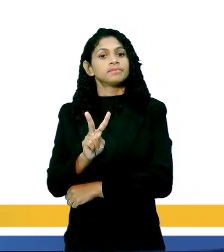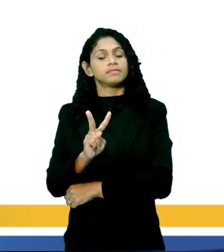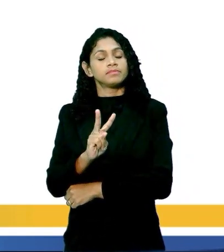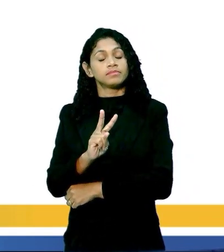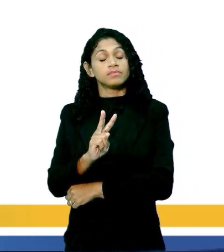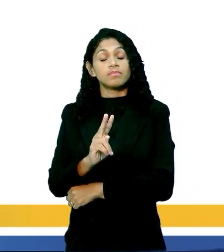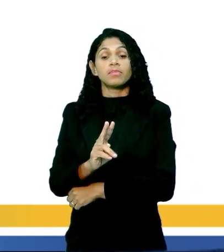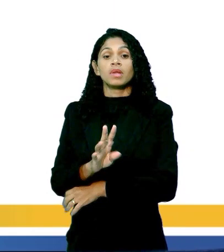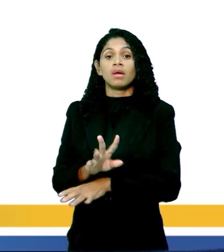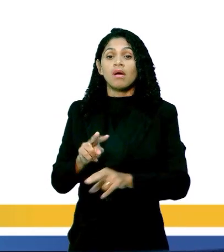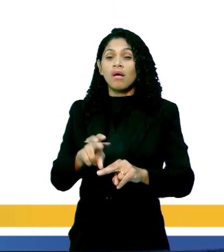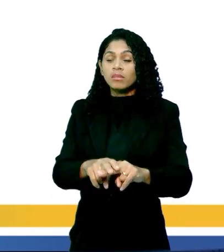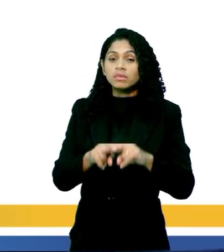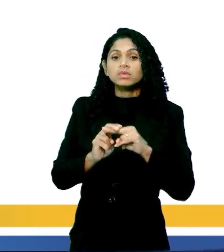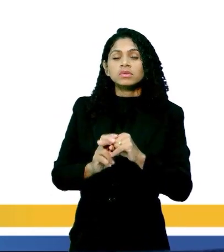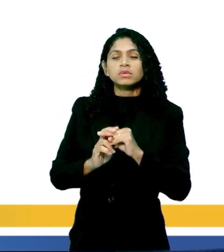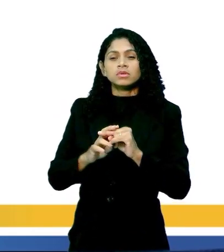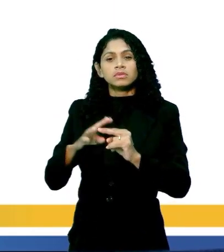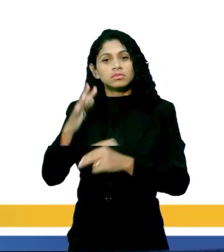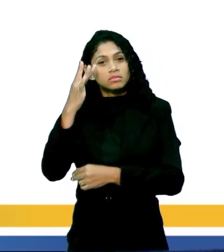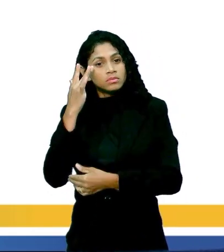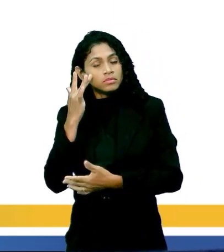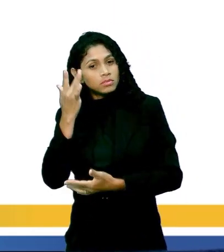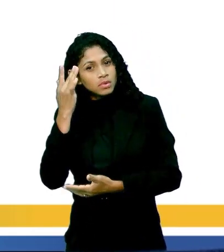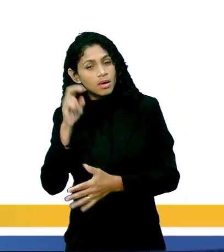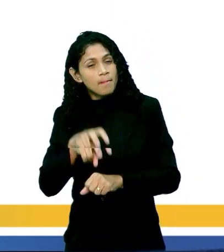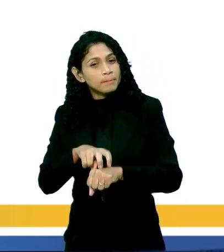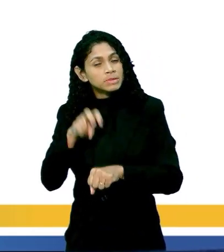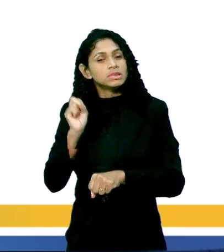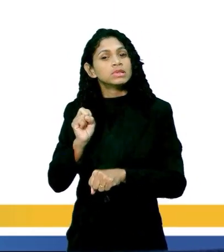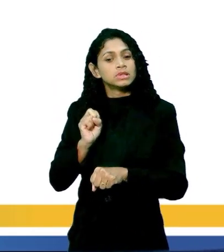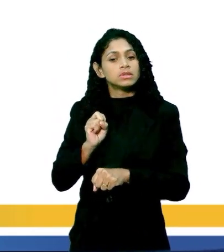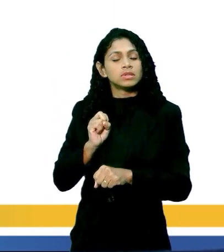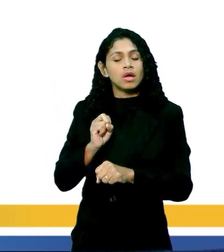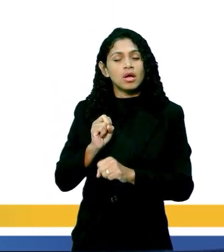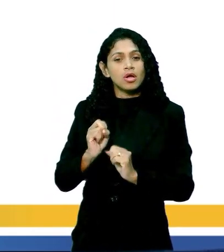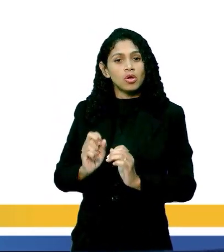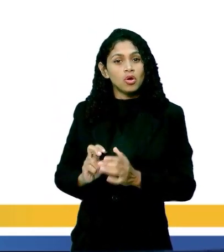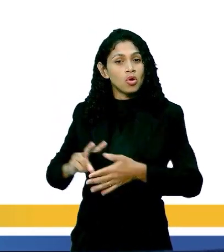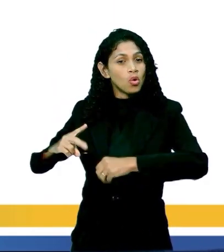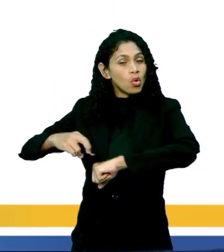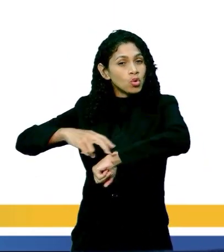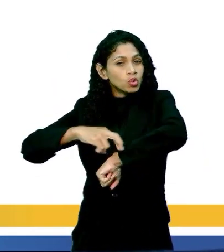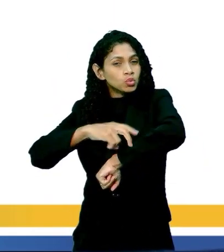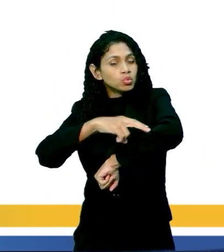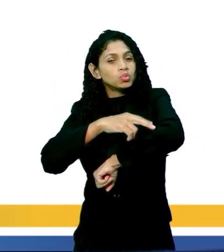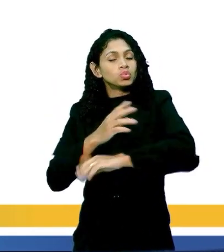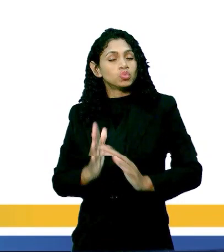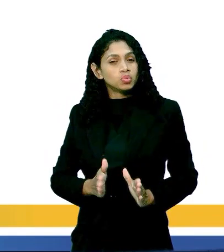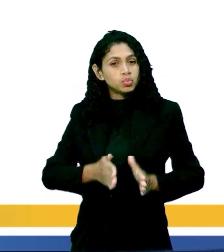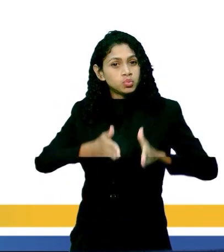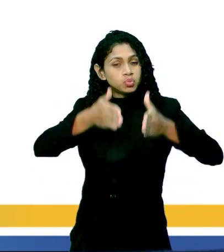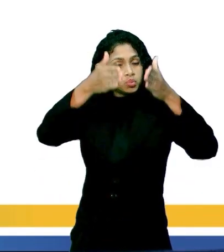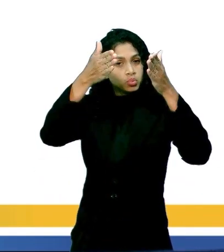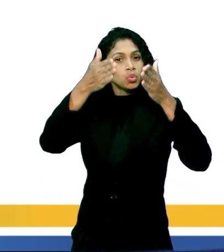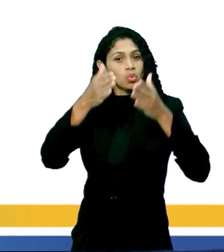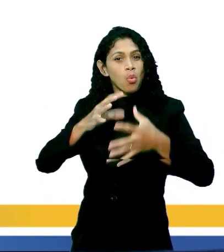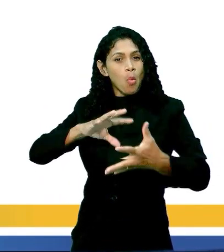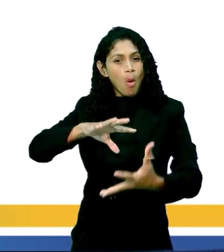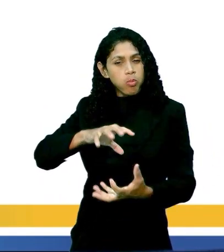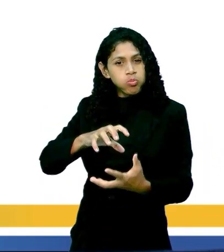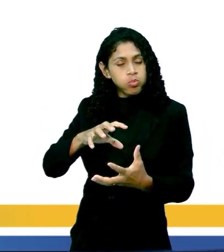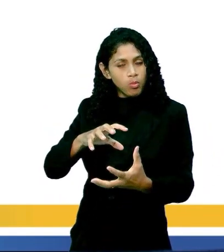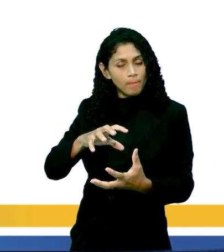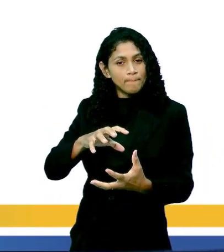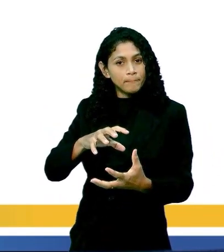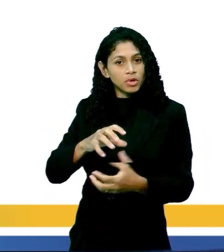manhã, diante da universidade reunida, professores e estudantes, subiu na torre inclinada, levando consigo uma bola de 10 libras e